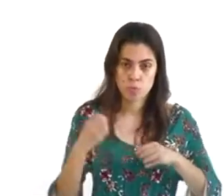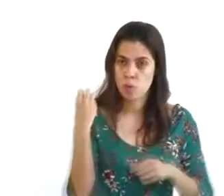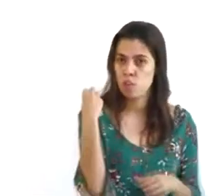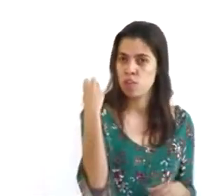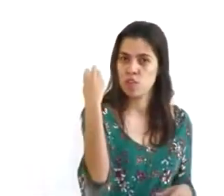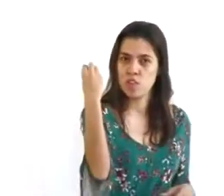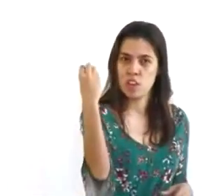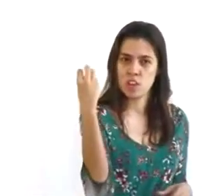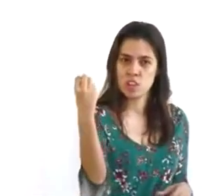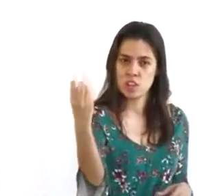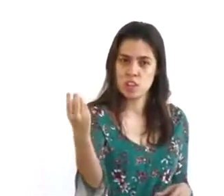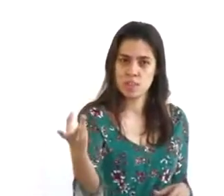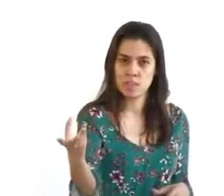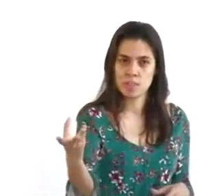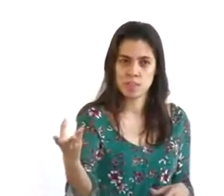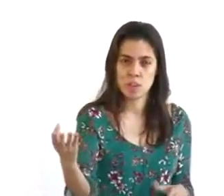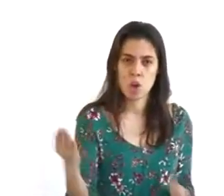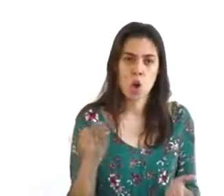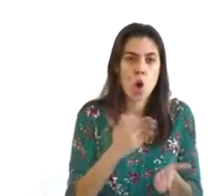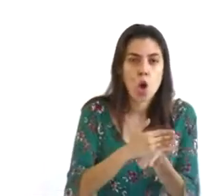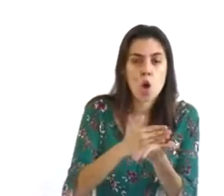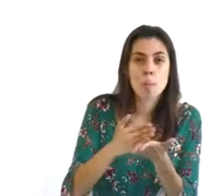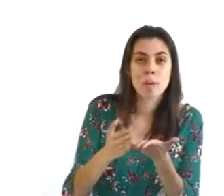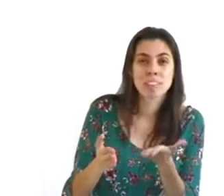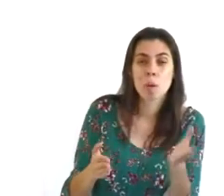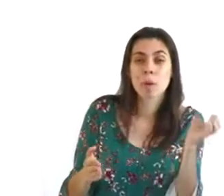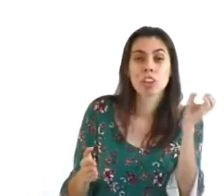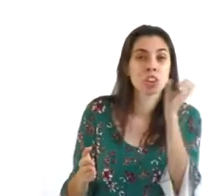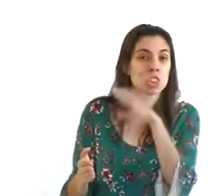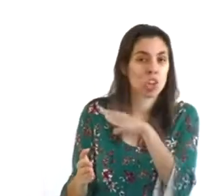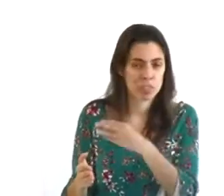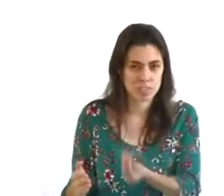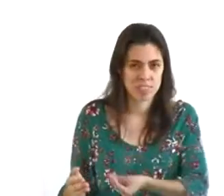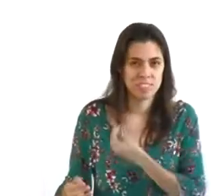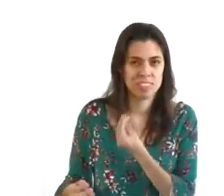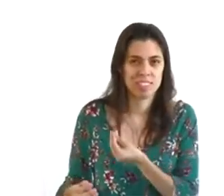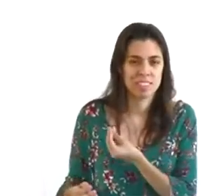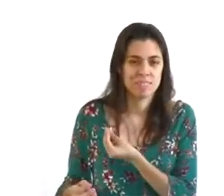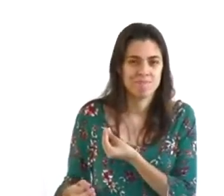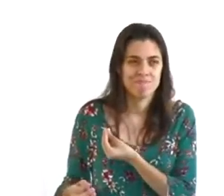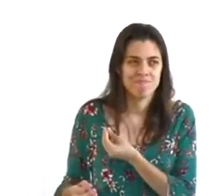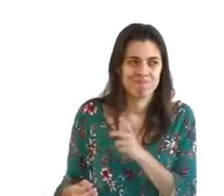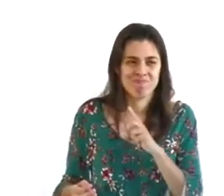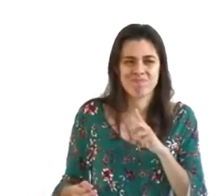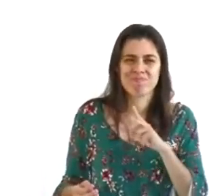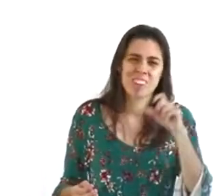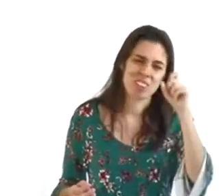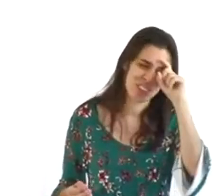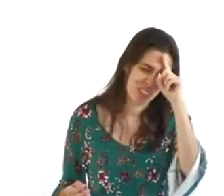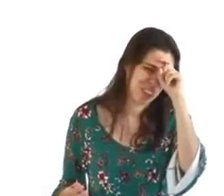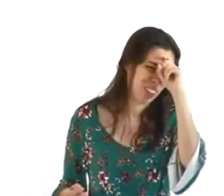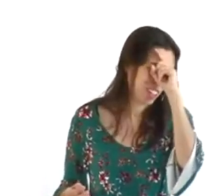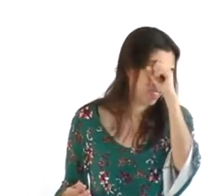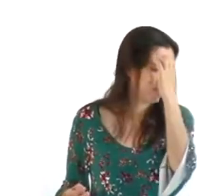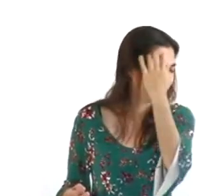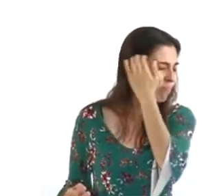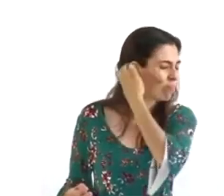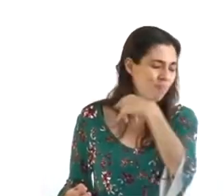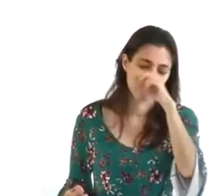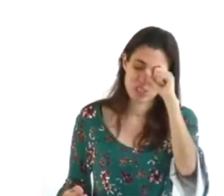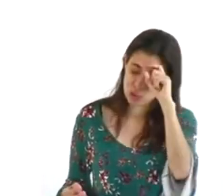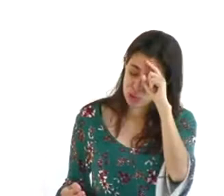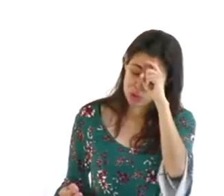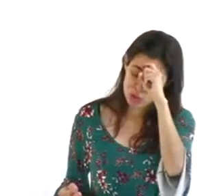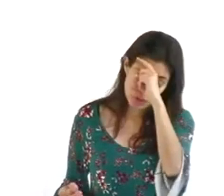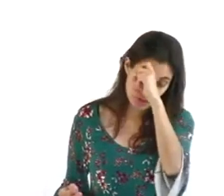Norte, iniciando ali ainda como que uma nova Inglaterra, eles tiveram dificuldades nos seus primeiros anos ali com relação